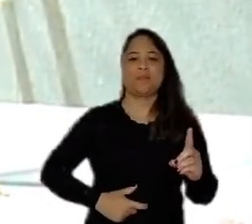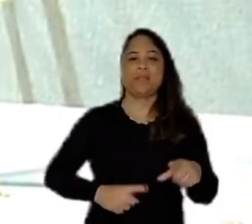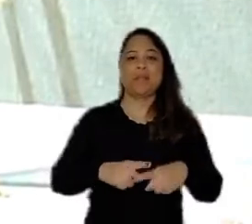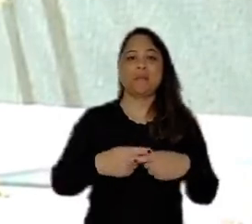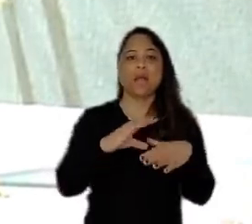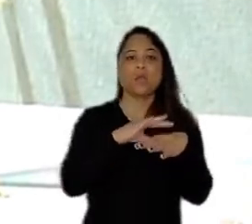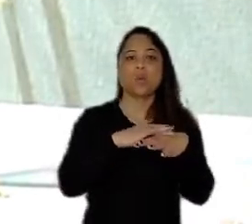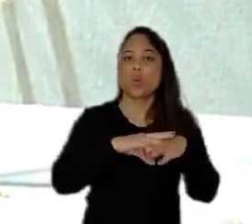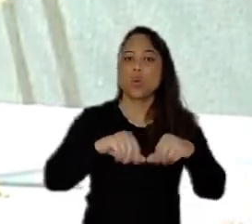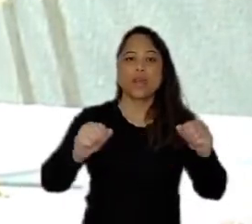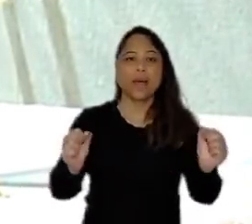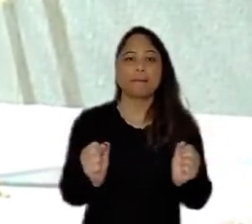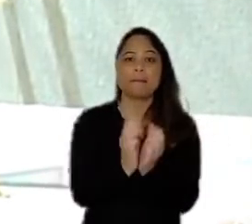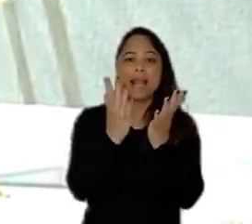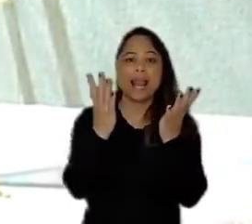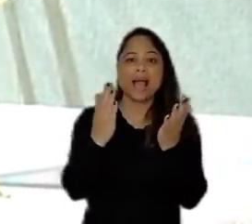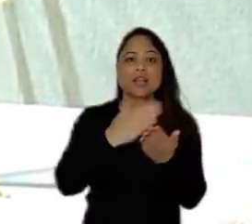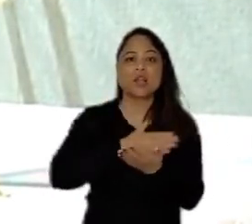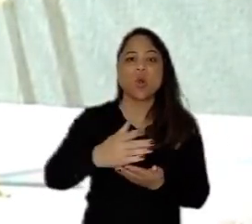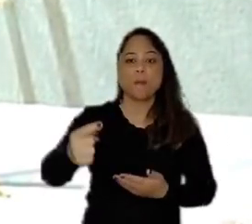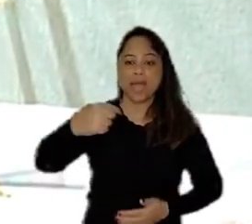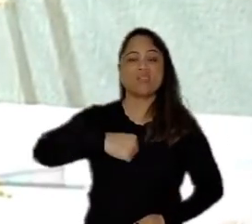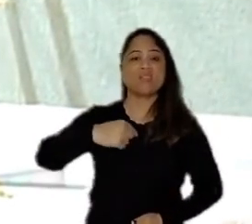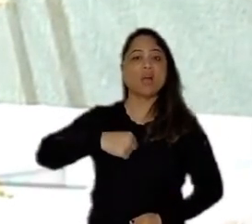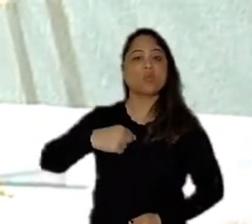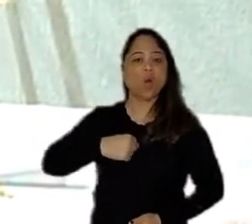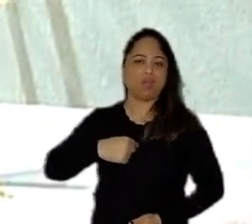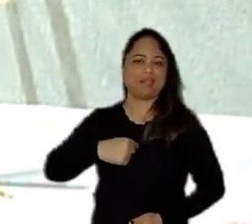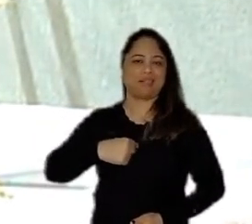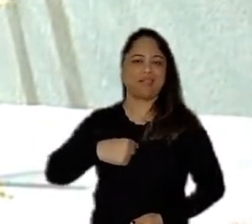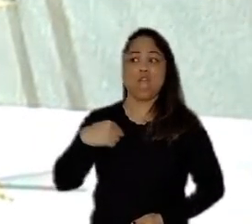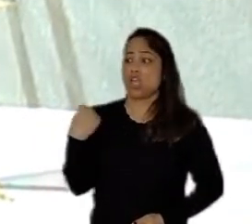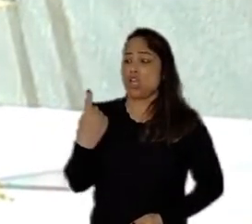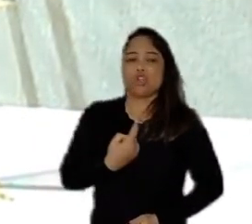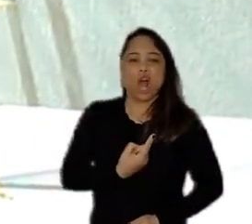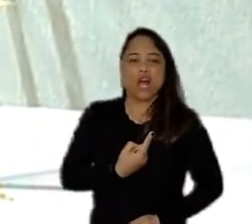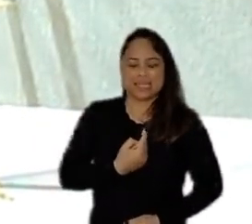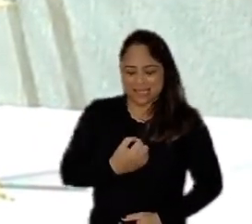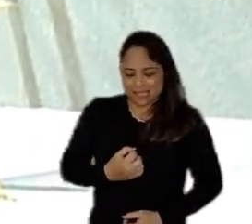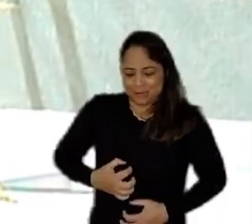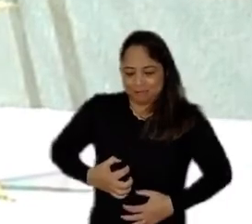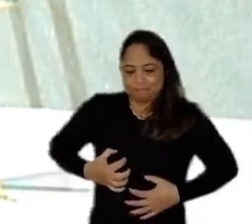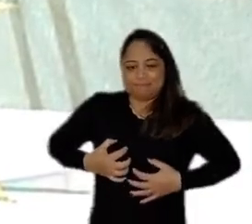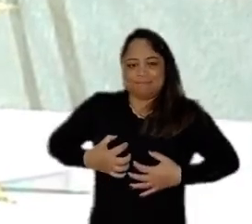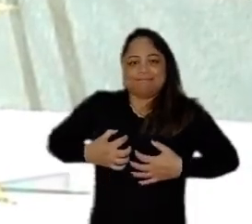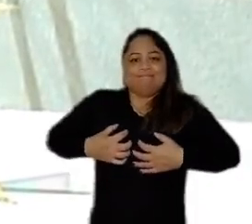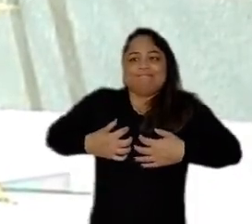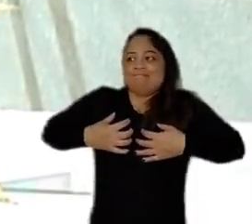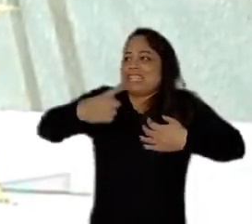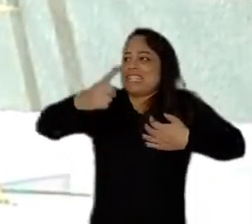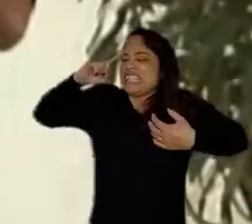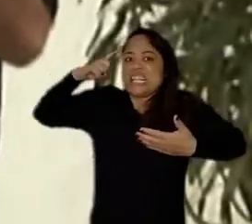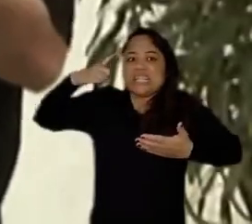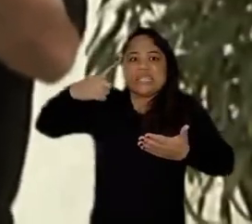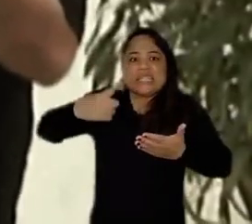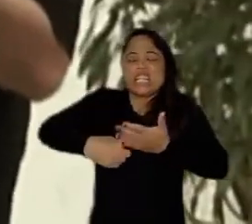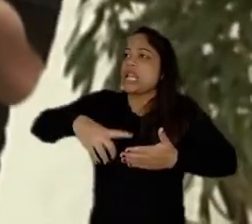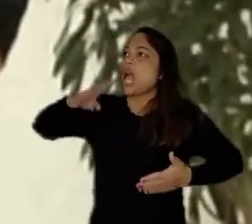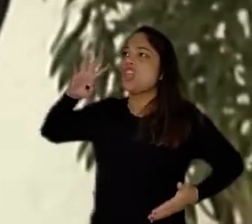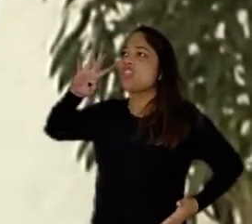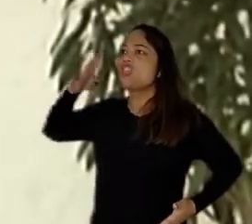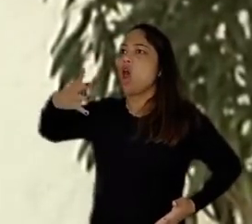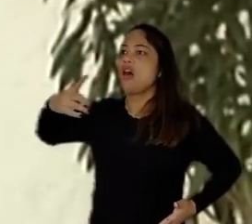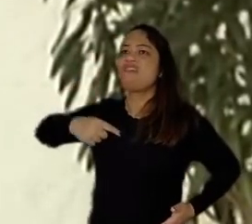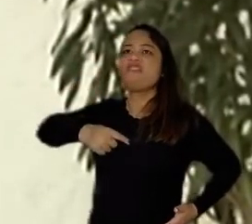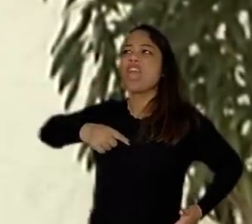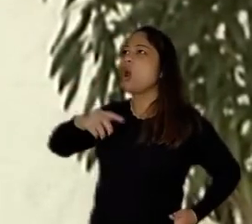e termina em Deus. Quando você começa a gerar um processo interno, uma decisão interior, se ao